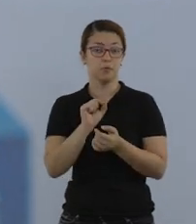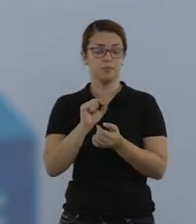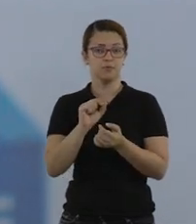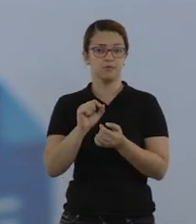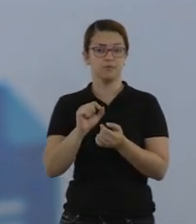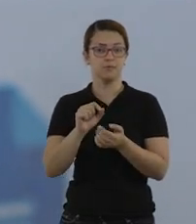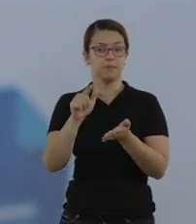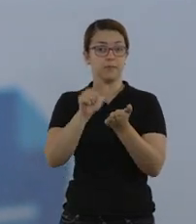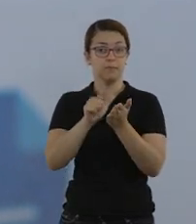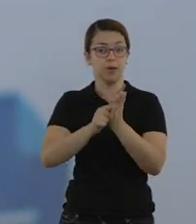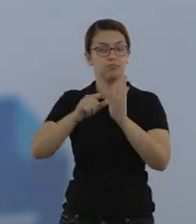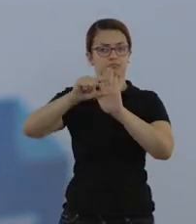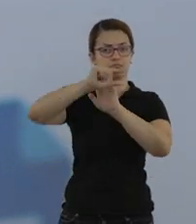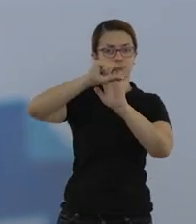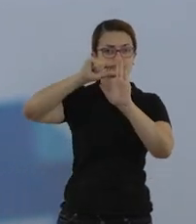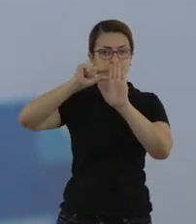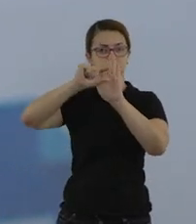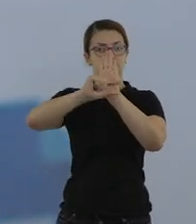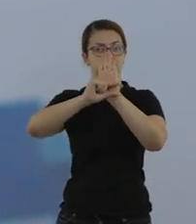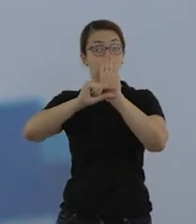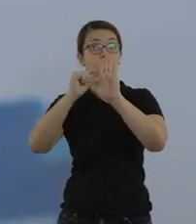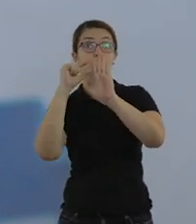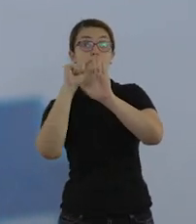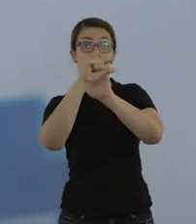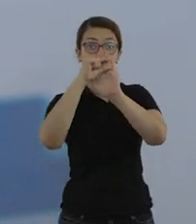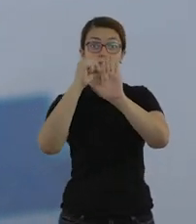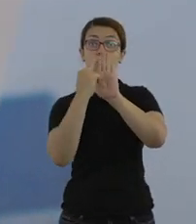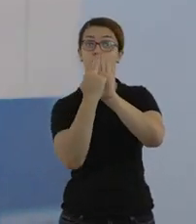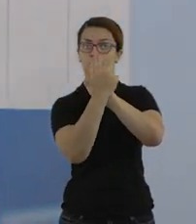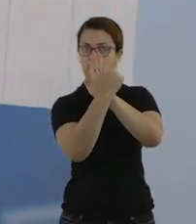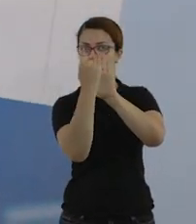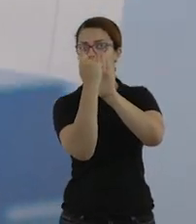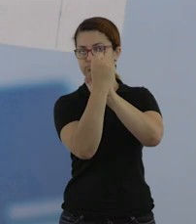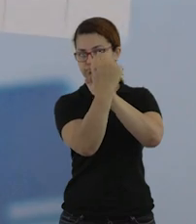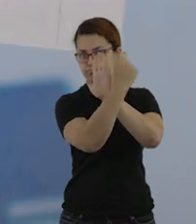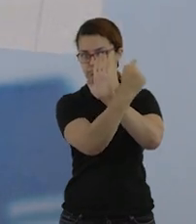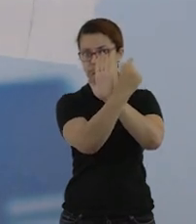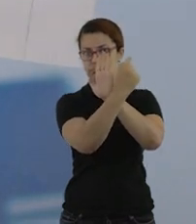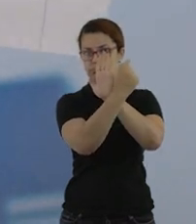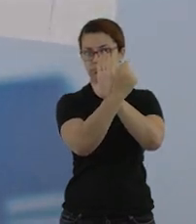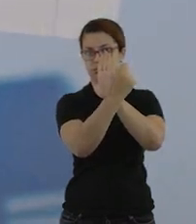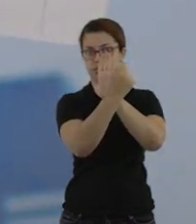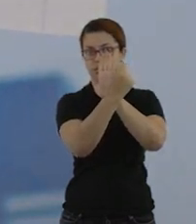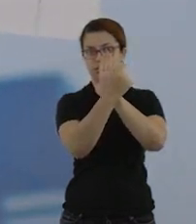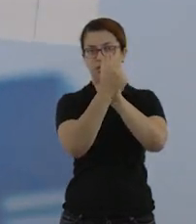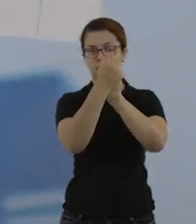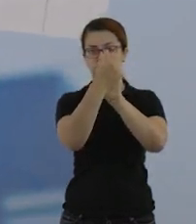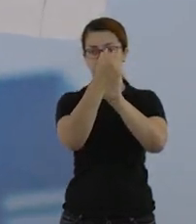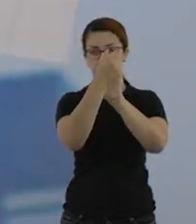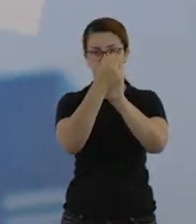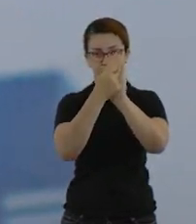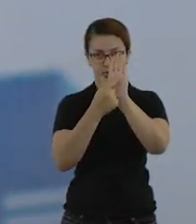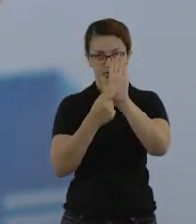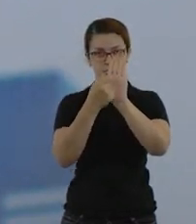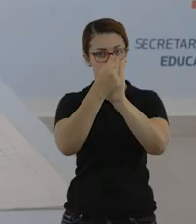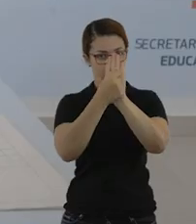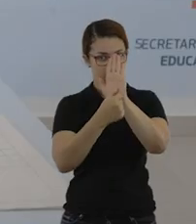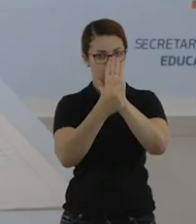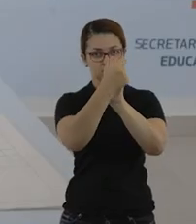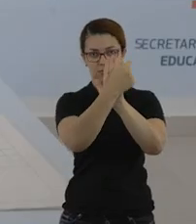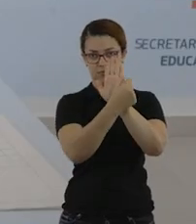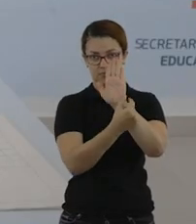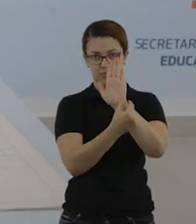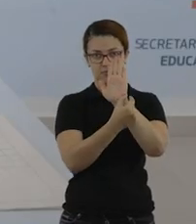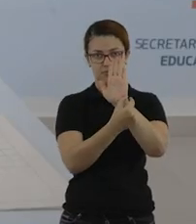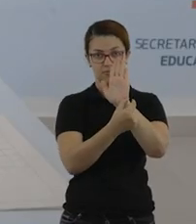aqui para a criança poder colocar o nome dela. E essas colunas aqui, ó, cada uma com